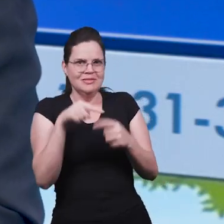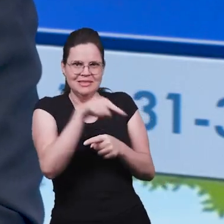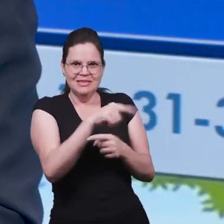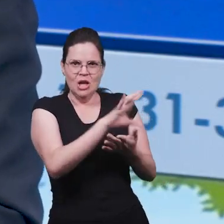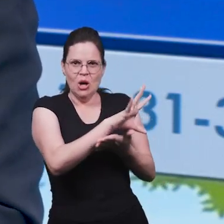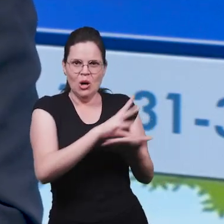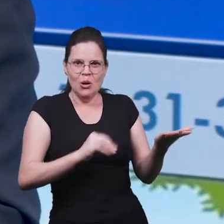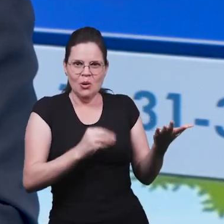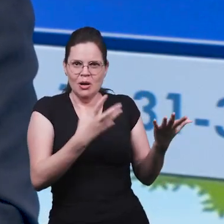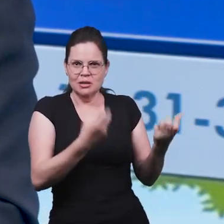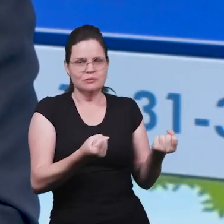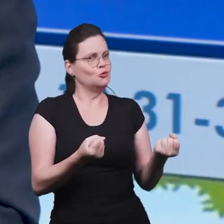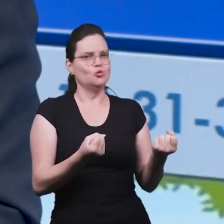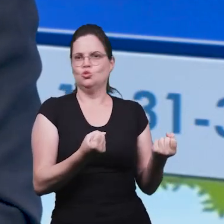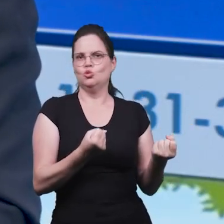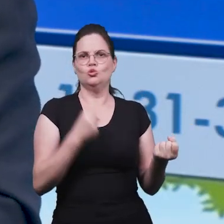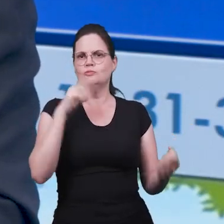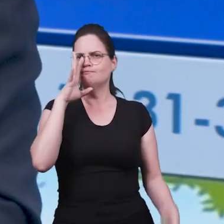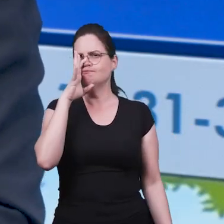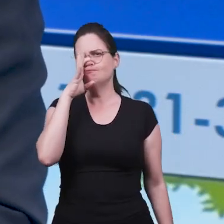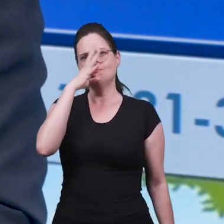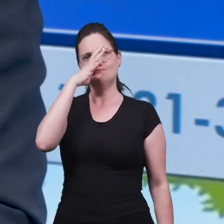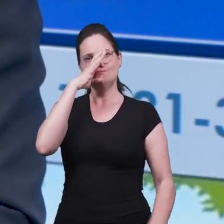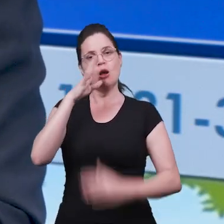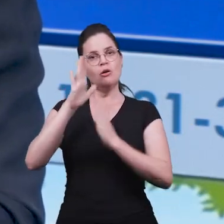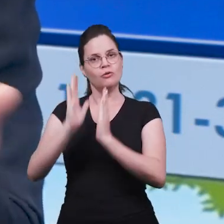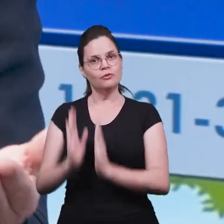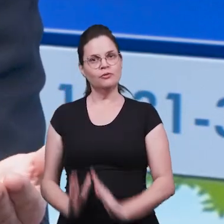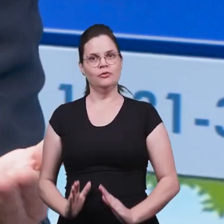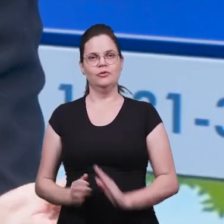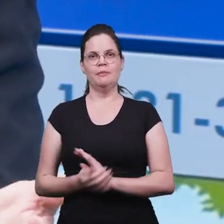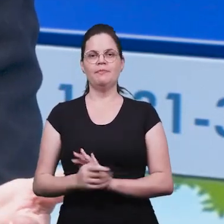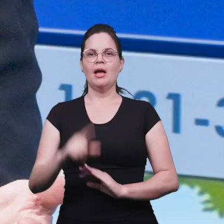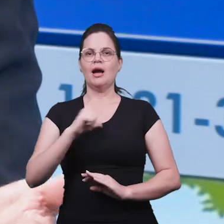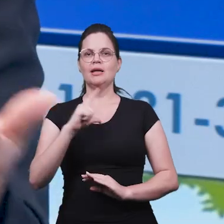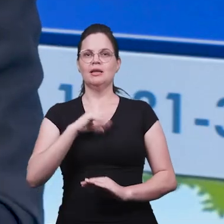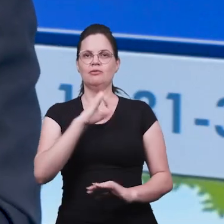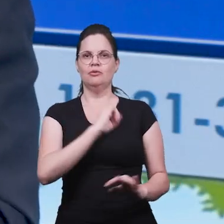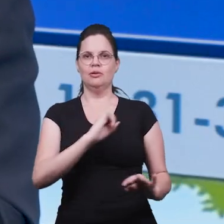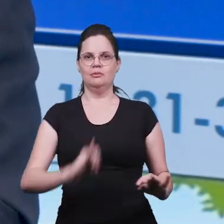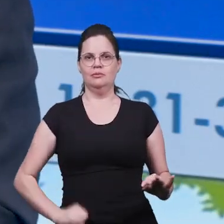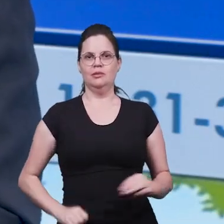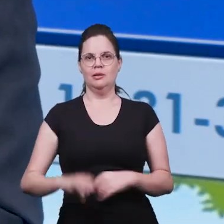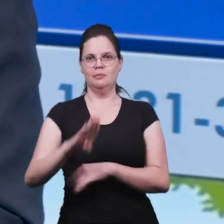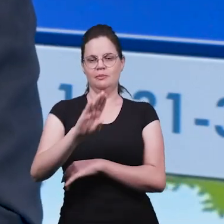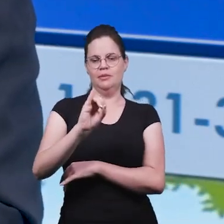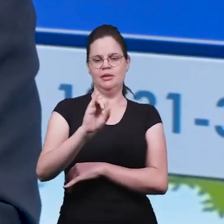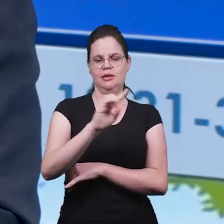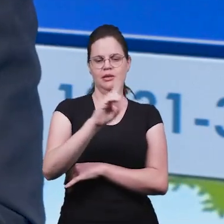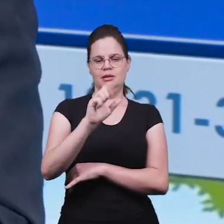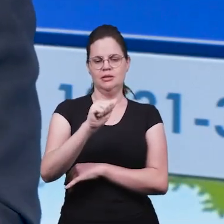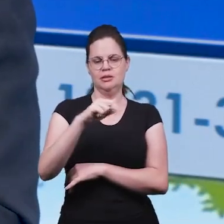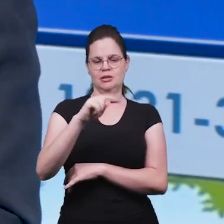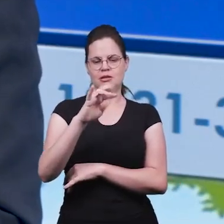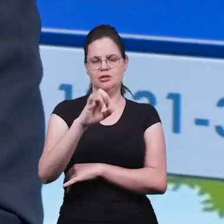episódio passado que lá o imperador bizantino Leão III,